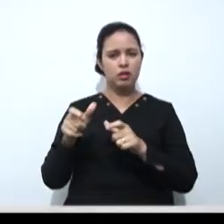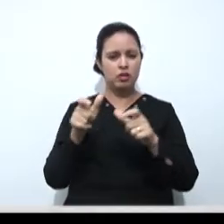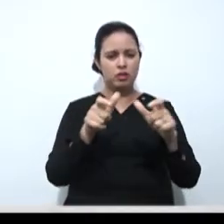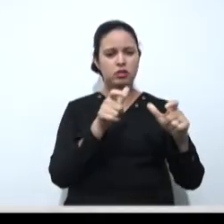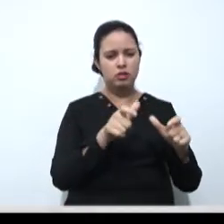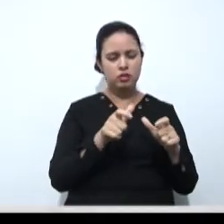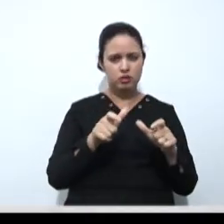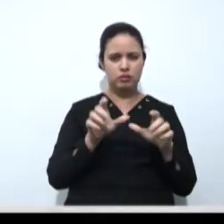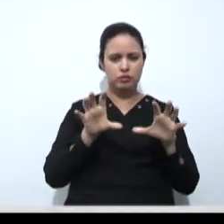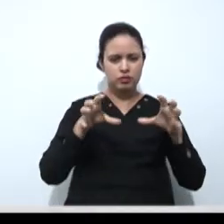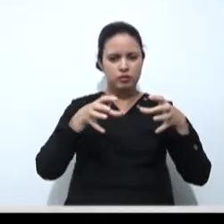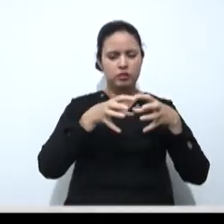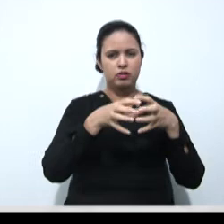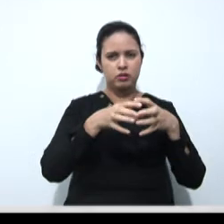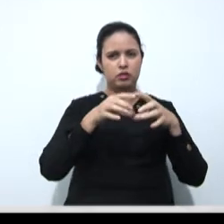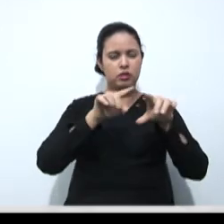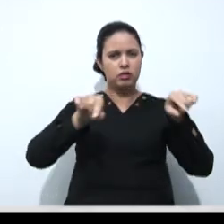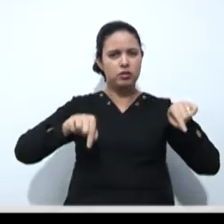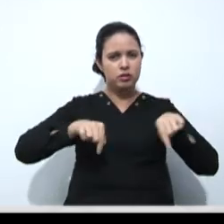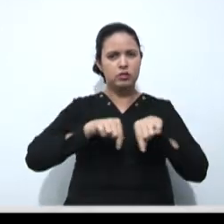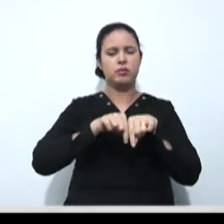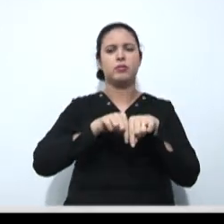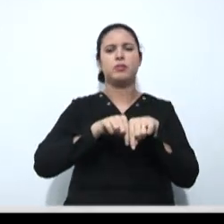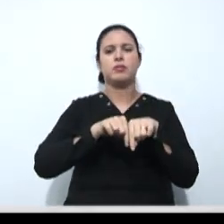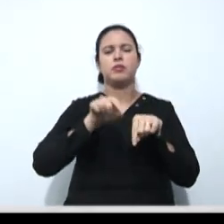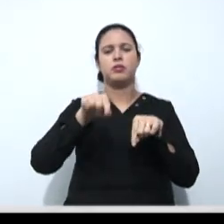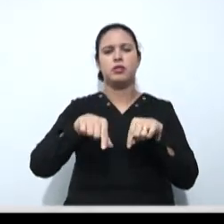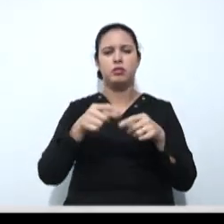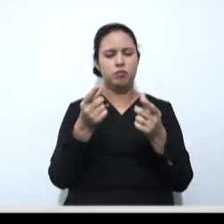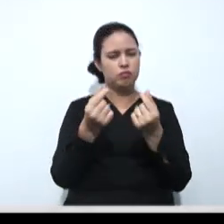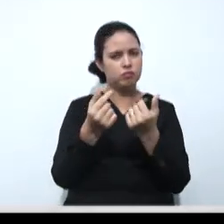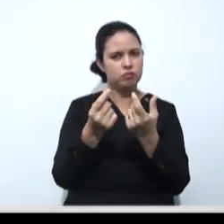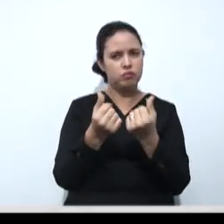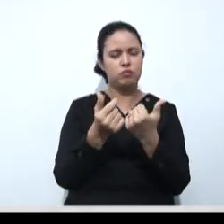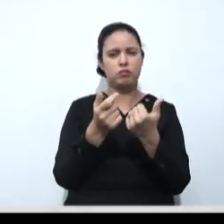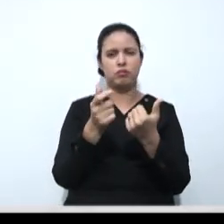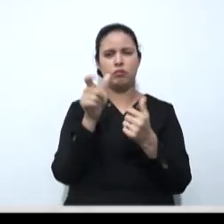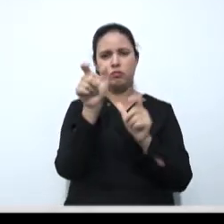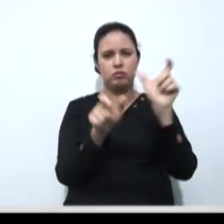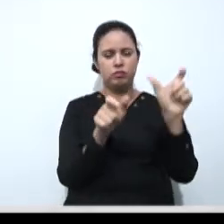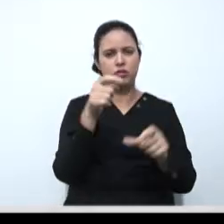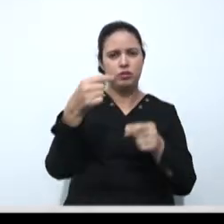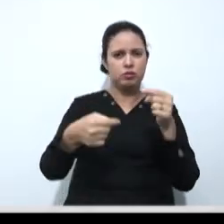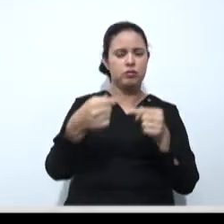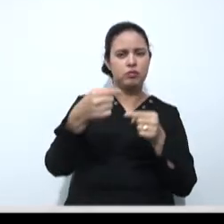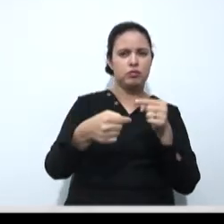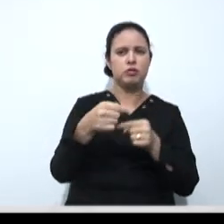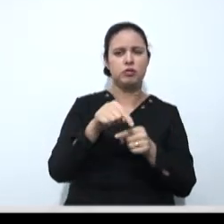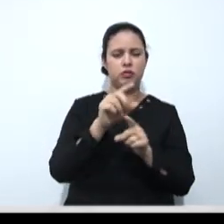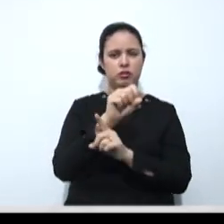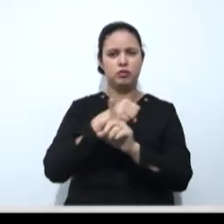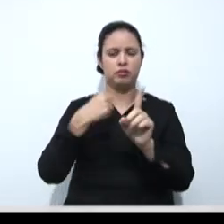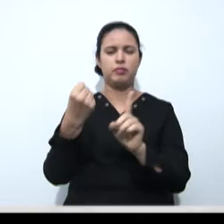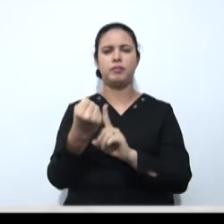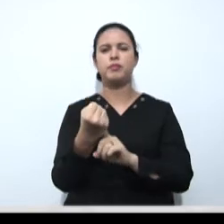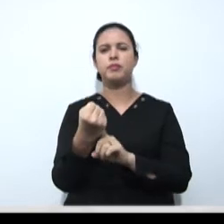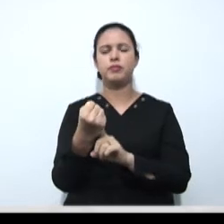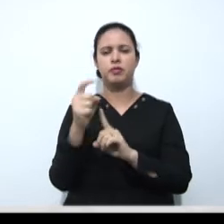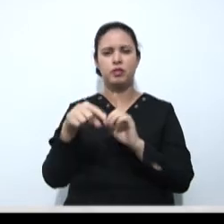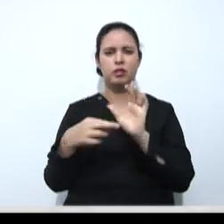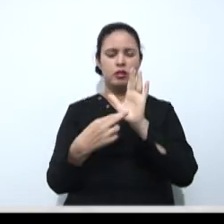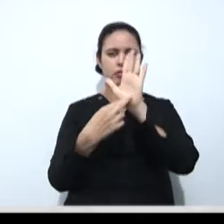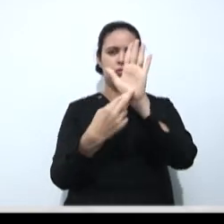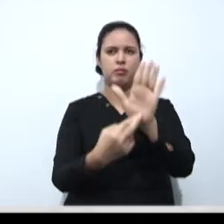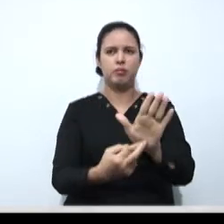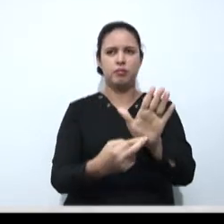são aglomerações territoriais de agentes econômicos, agentes políticos, agentes sociais que